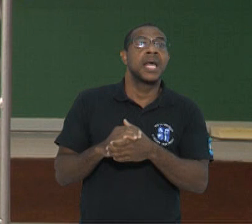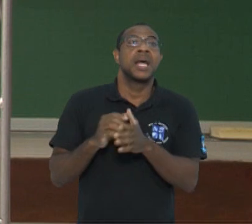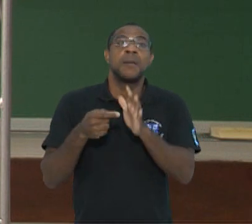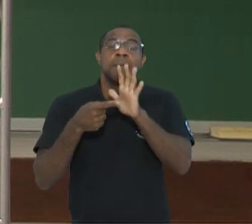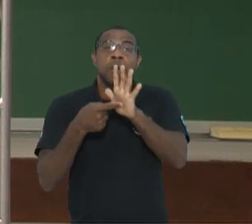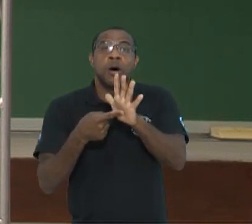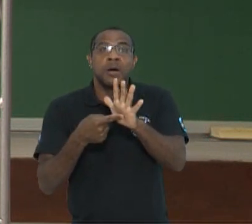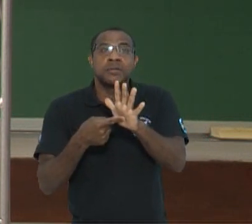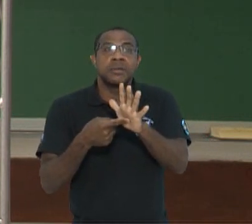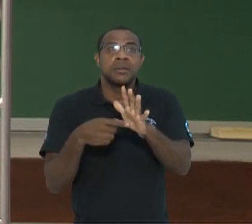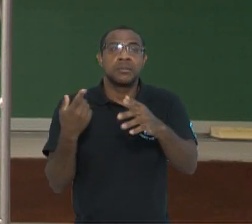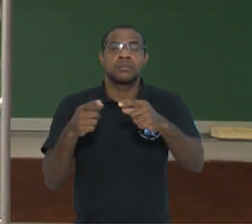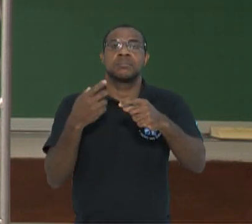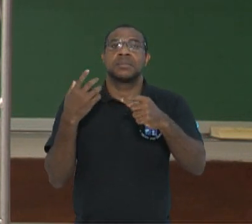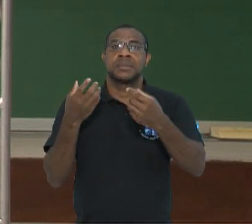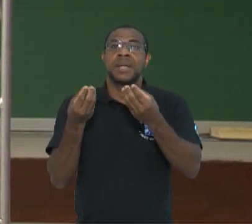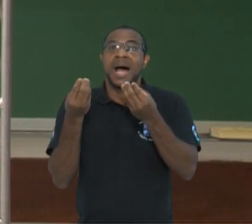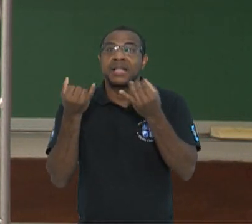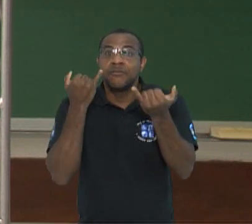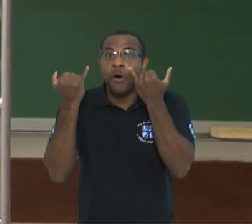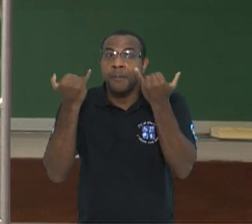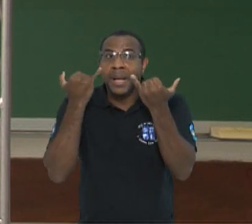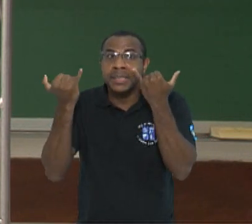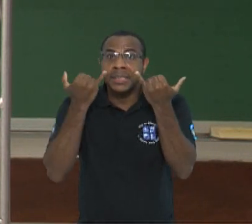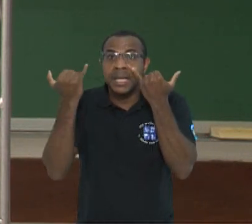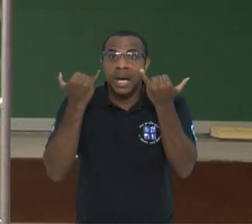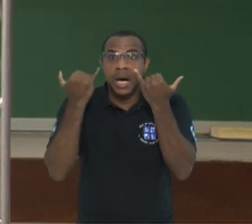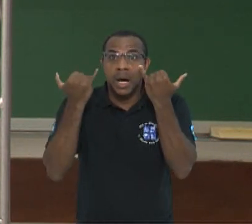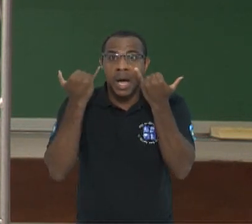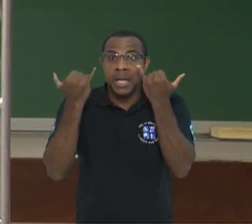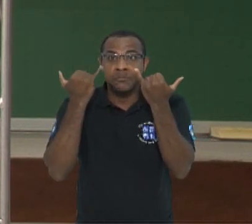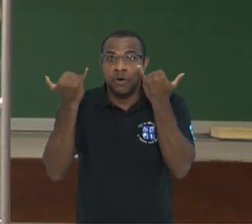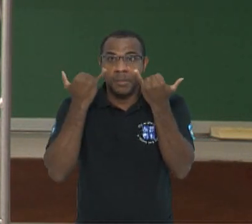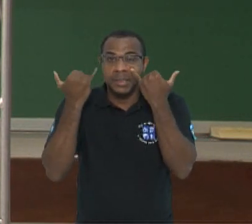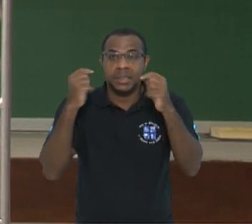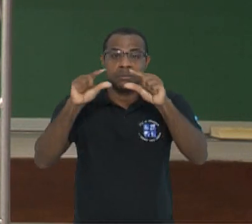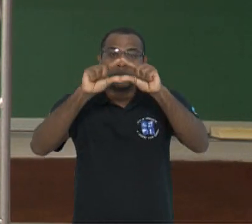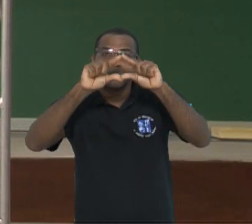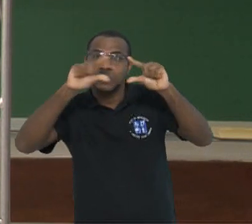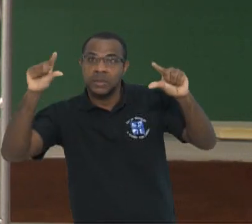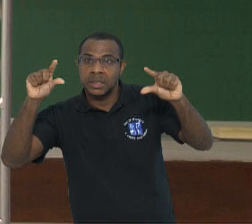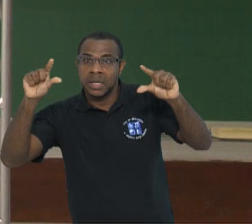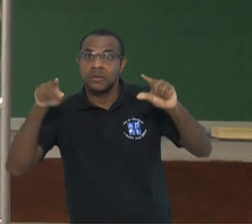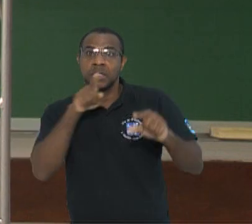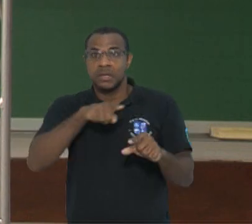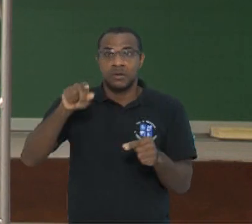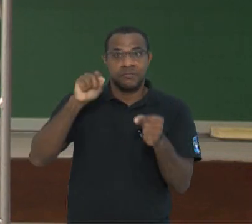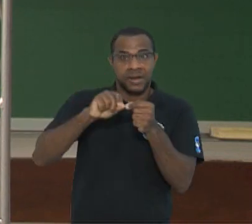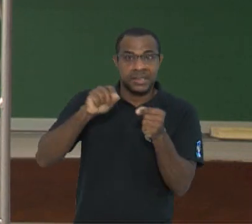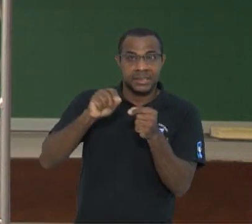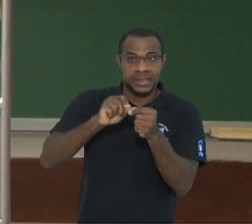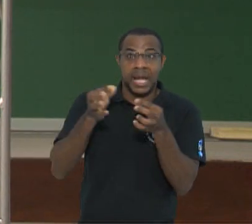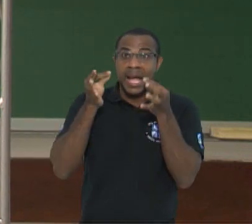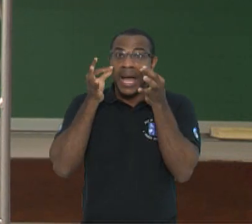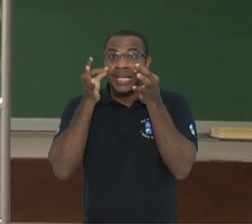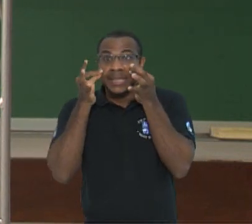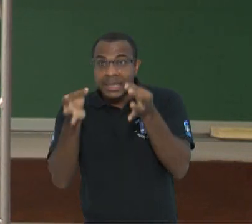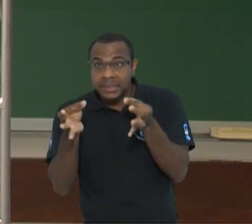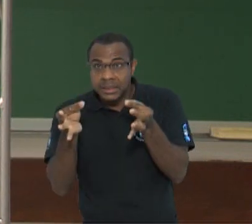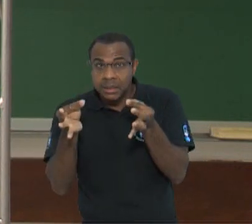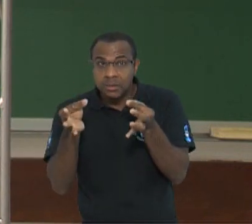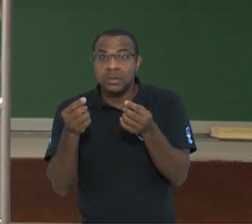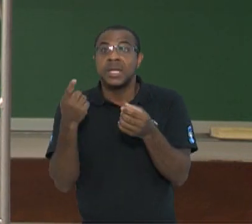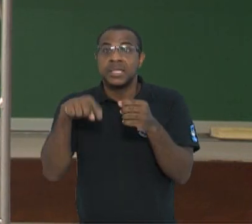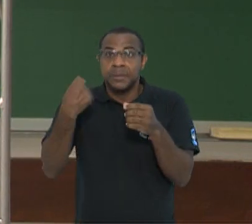quais são os dados do enunciado. Vocês vão fazer agora sozinhos essa questão, com bastante atenção, e a gente já volta